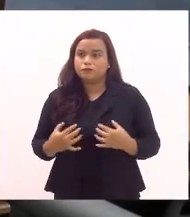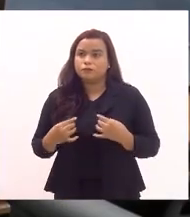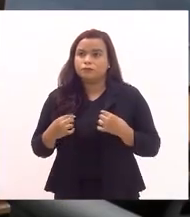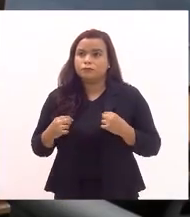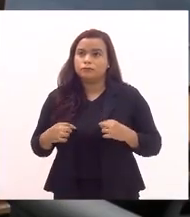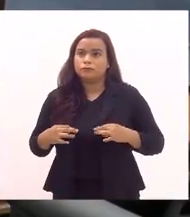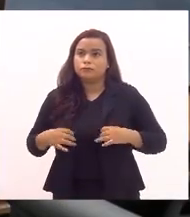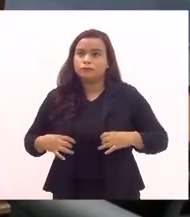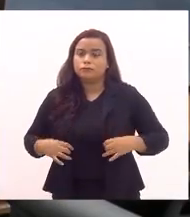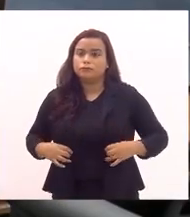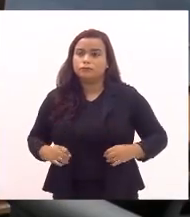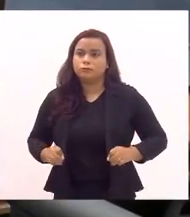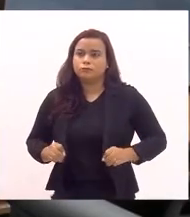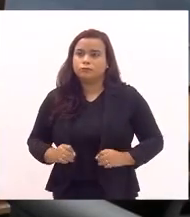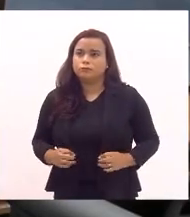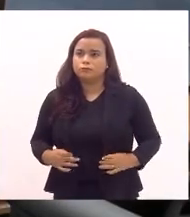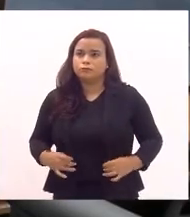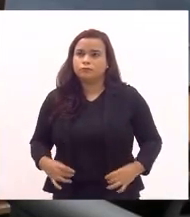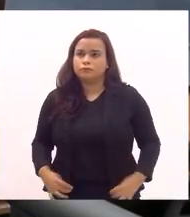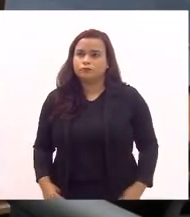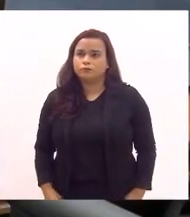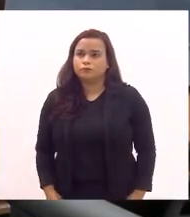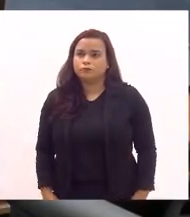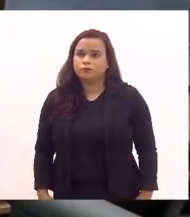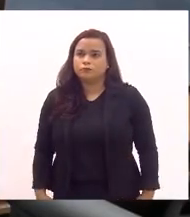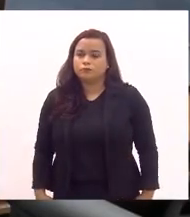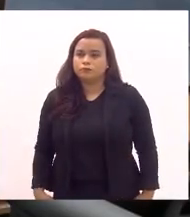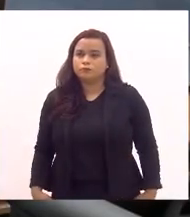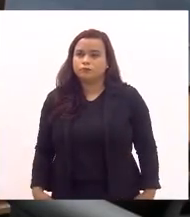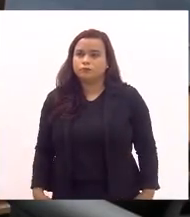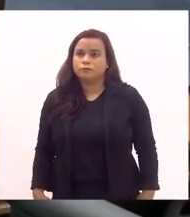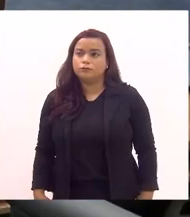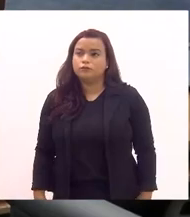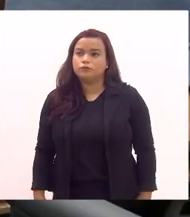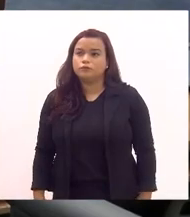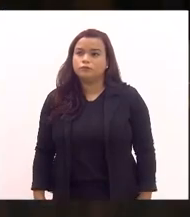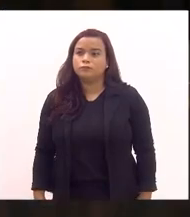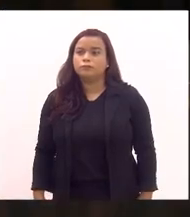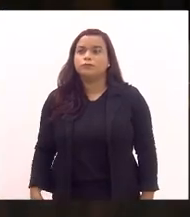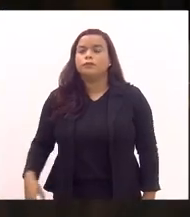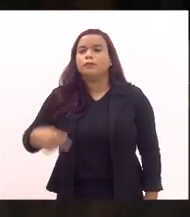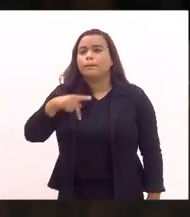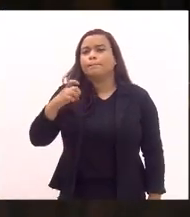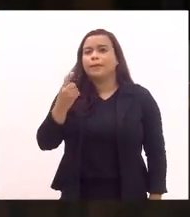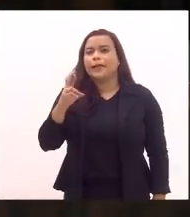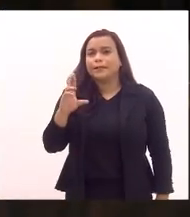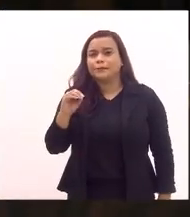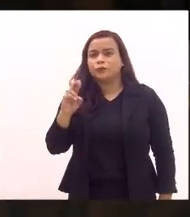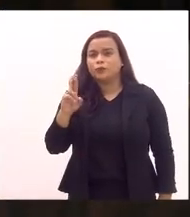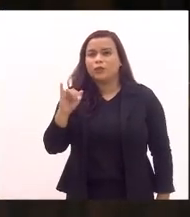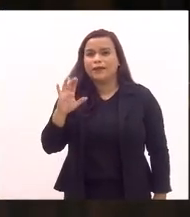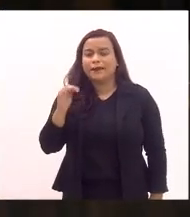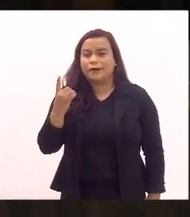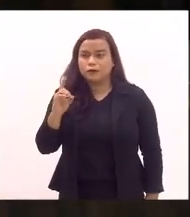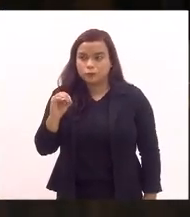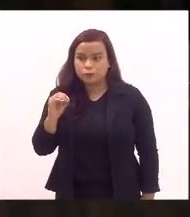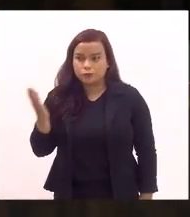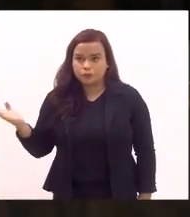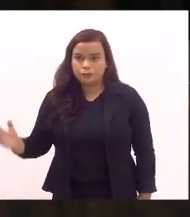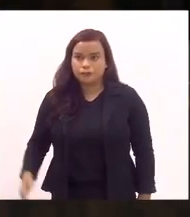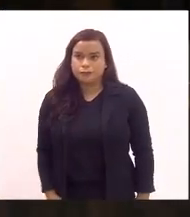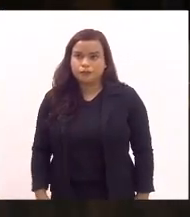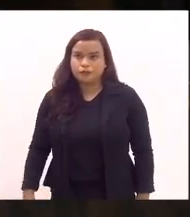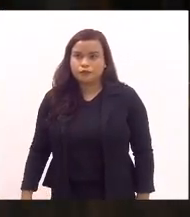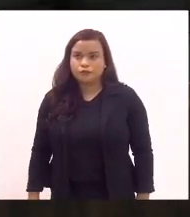o telemóvel para amor perto o resultado Pedro Ricardo deputado Pedro Ricardo